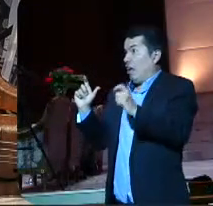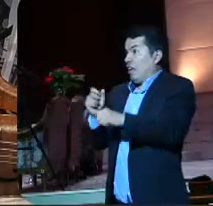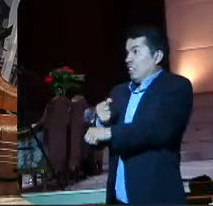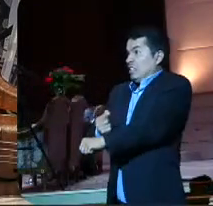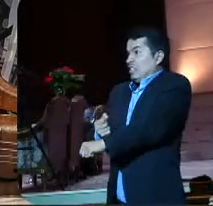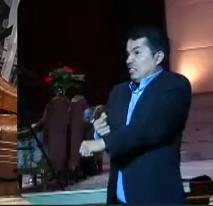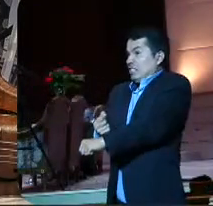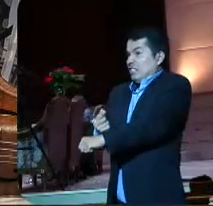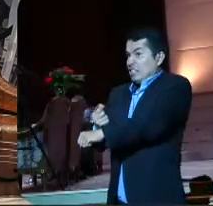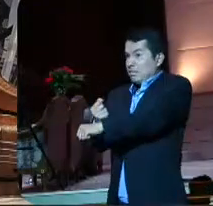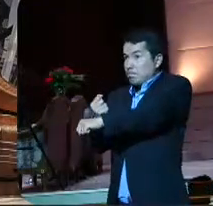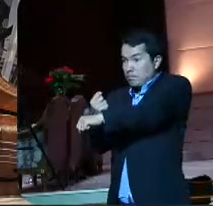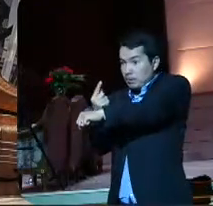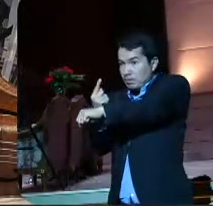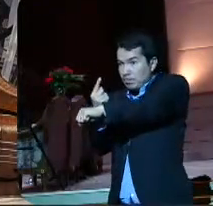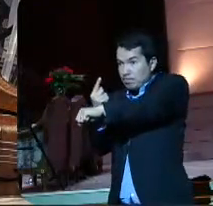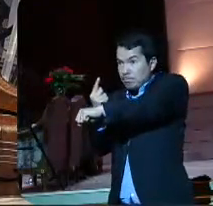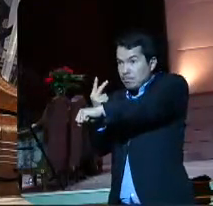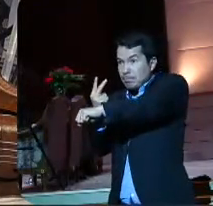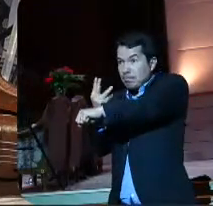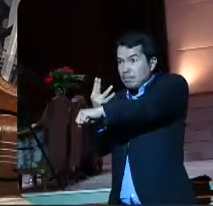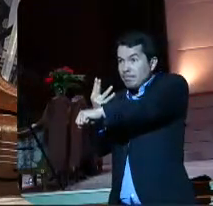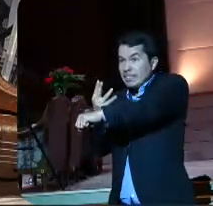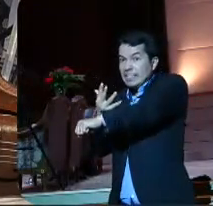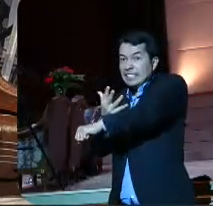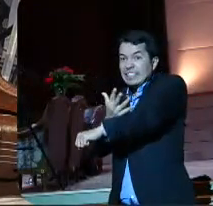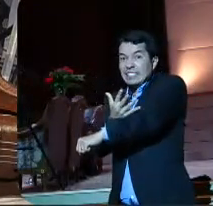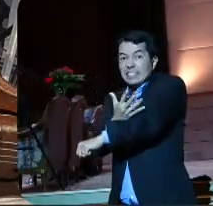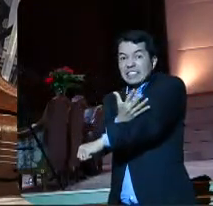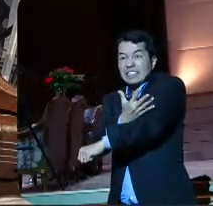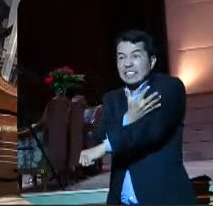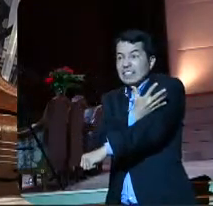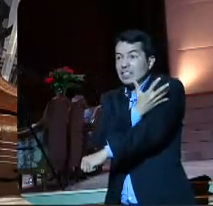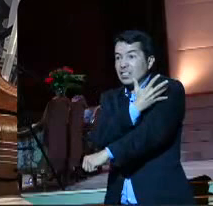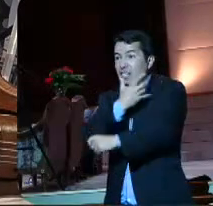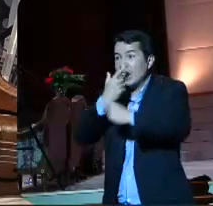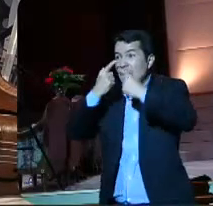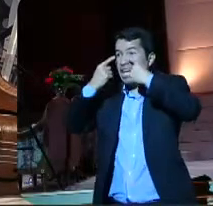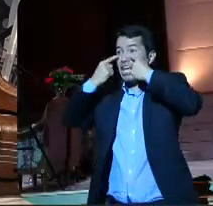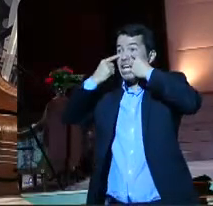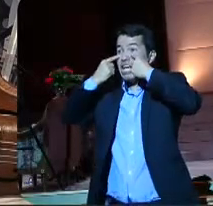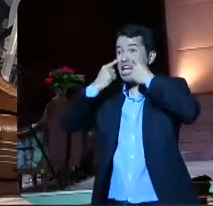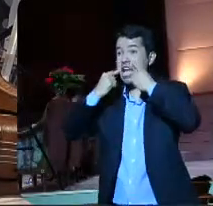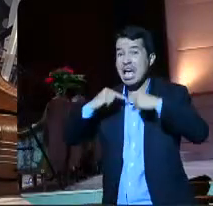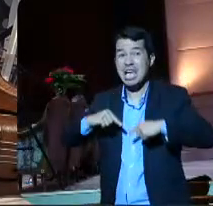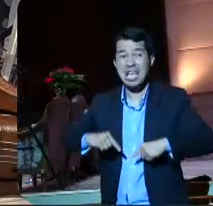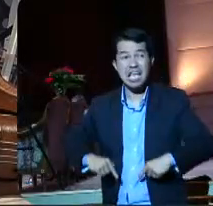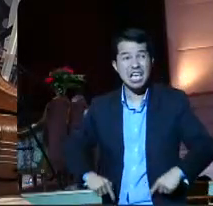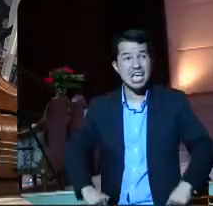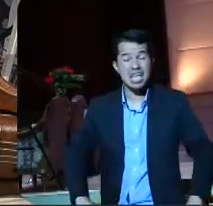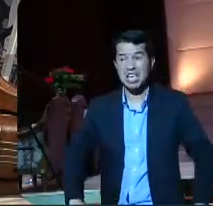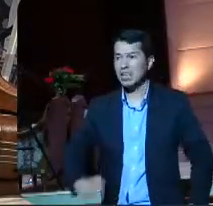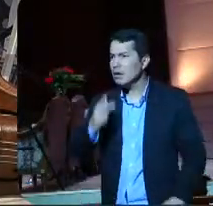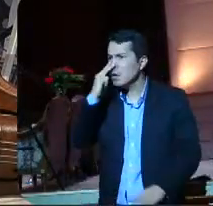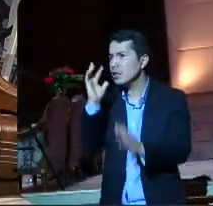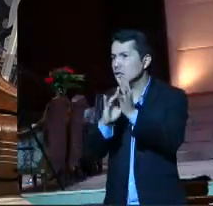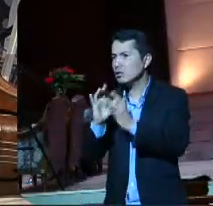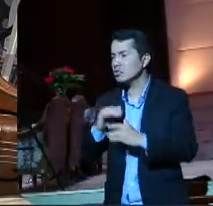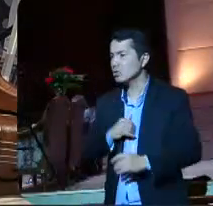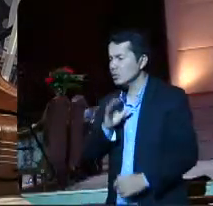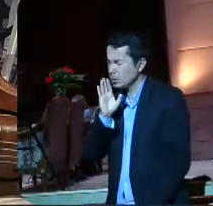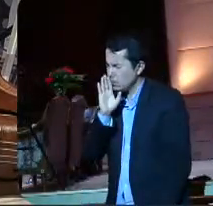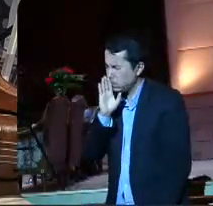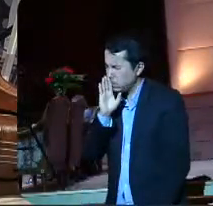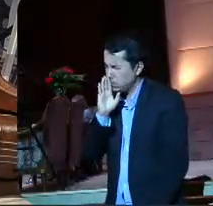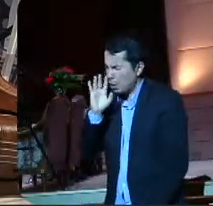prestar atenção no plenário do julgamento e procura com o seu olhar Pedro no pátio,